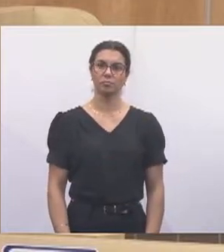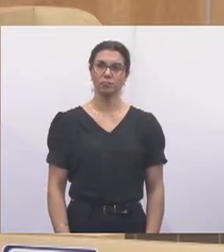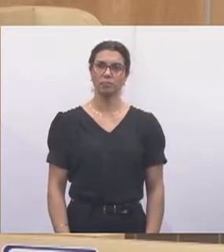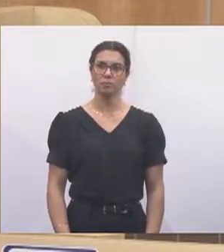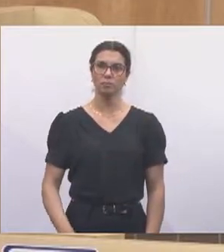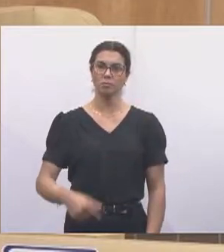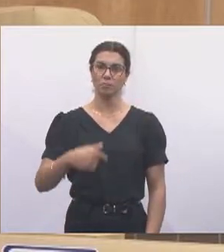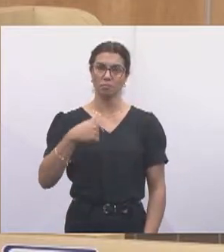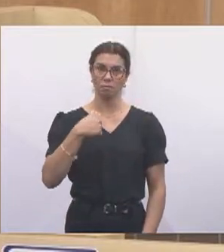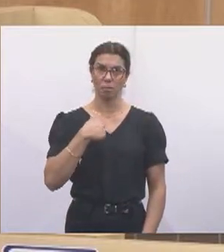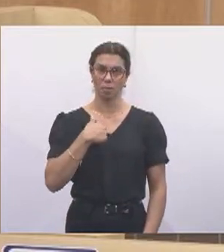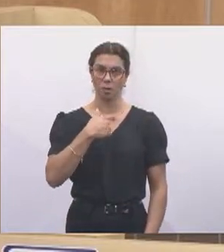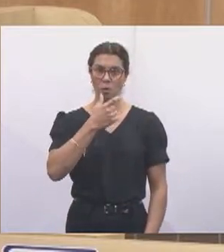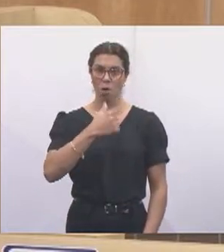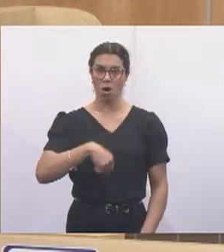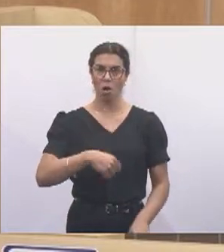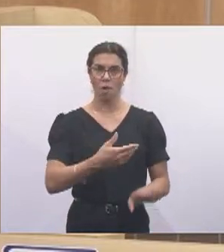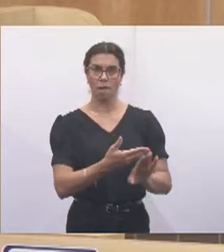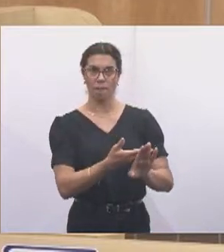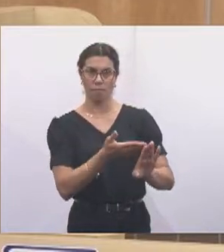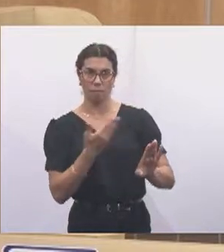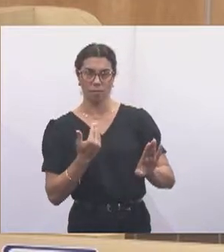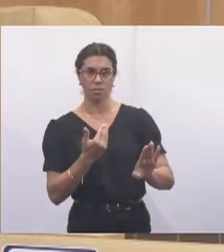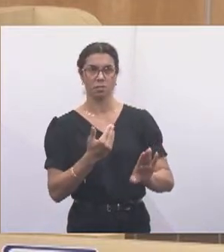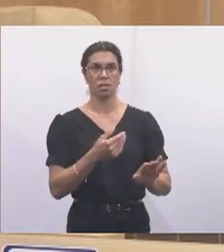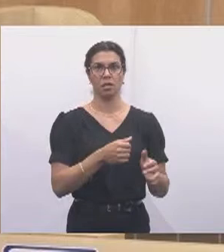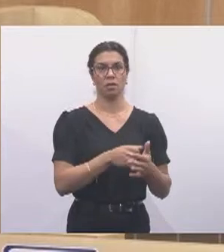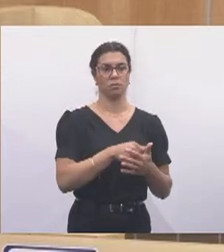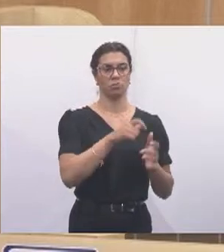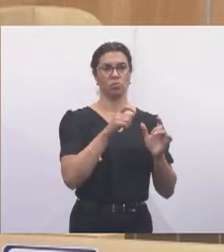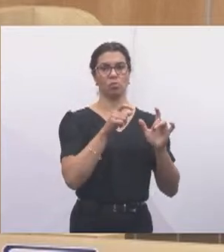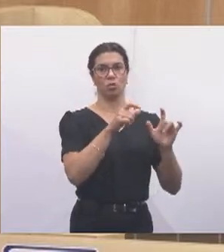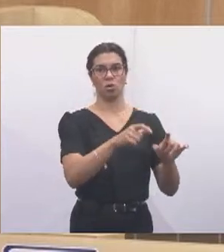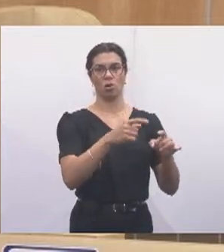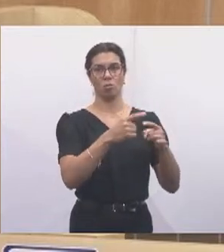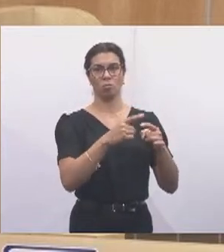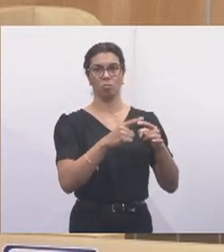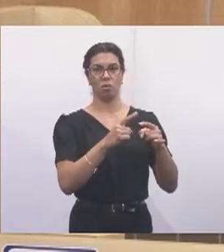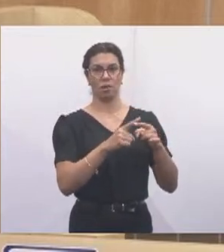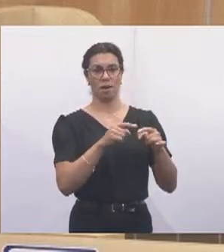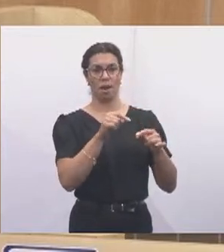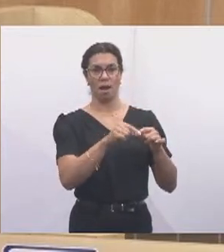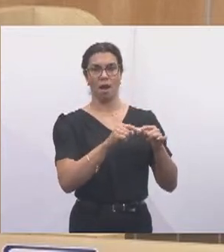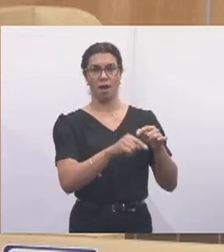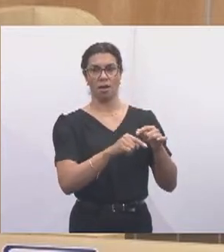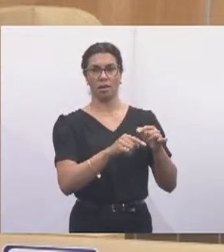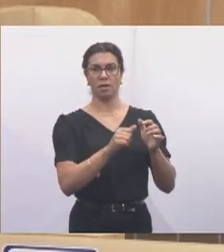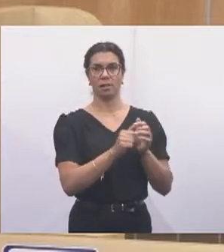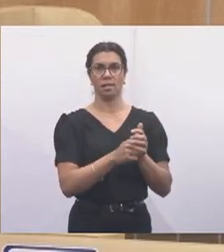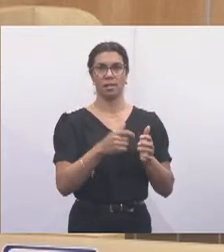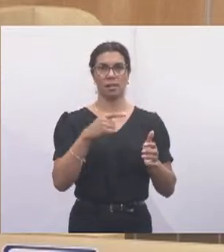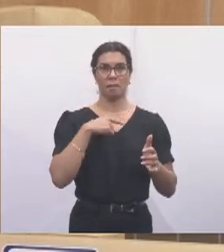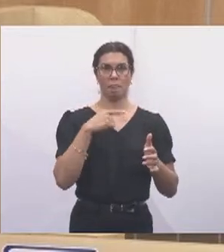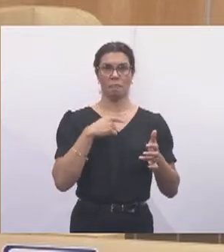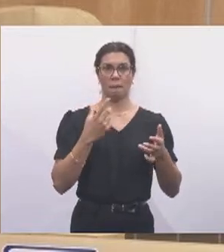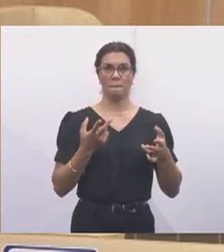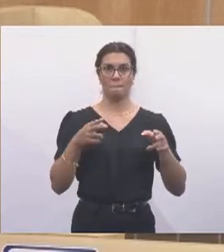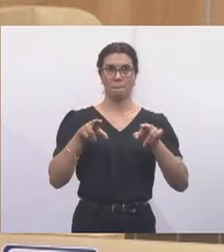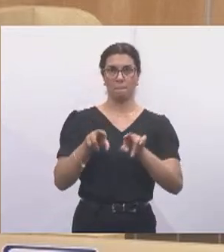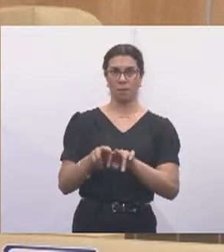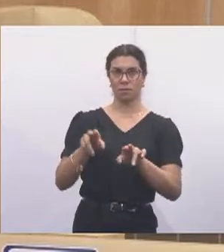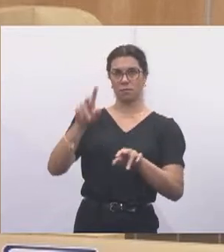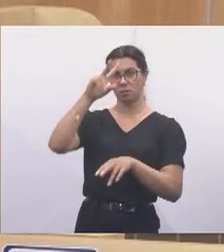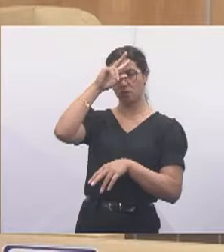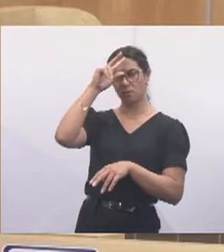Estou afastado desse local hoje, porque essa entidade tem parcerias com a prefeitura, de